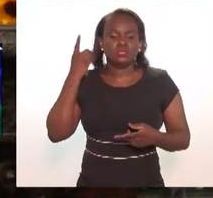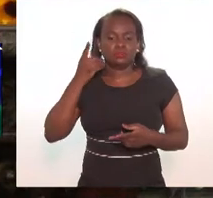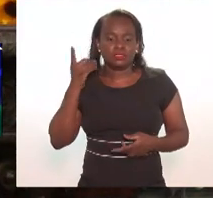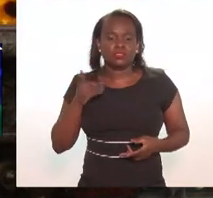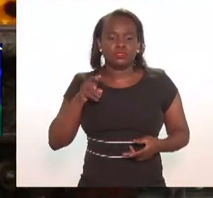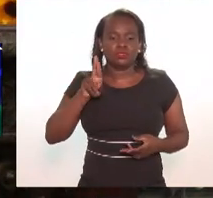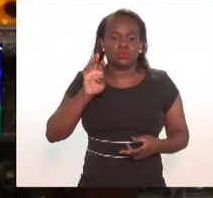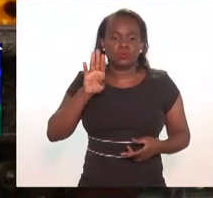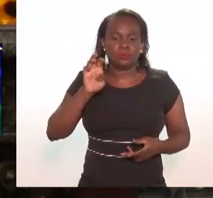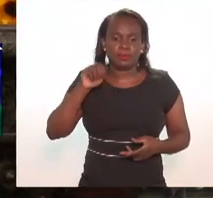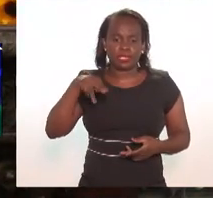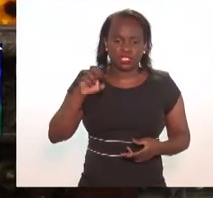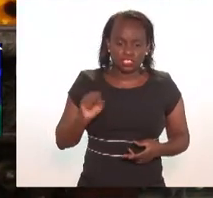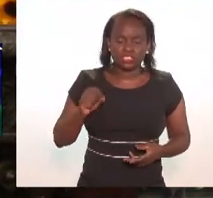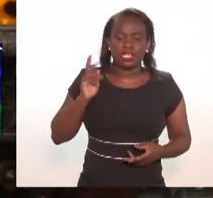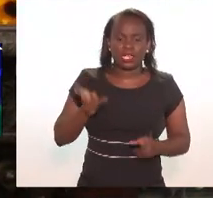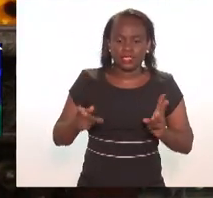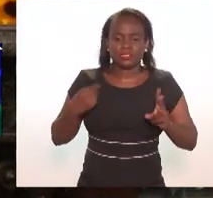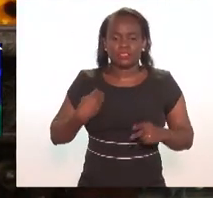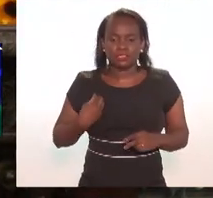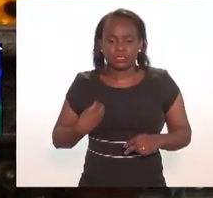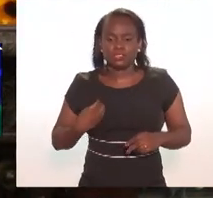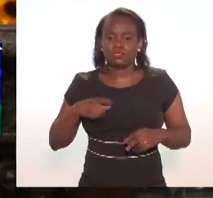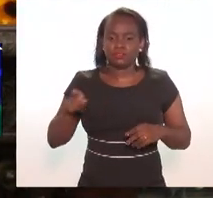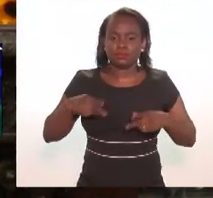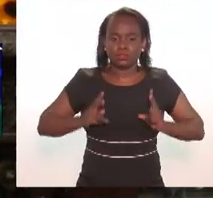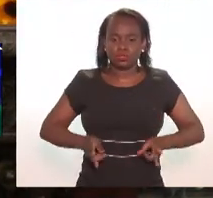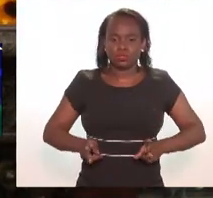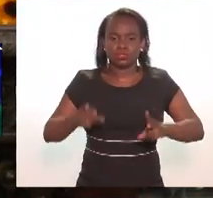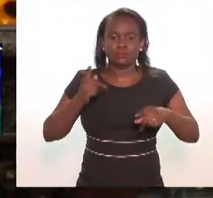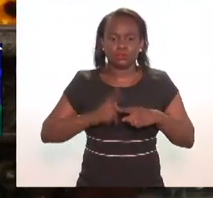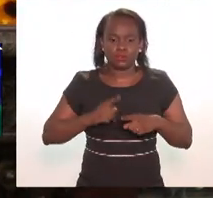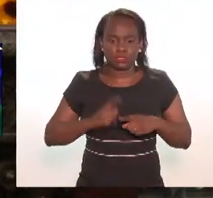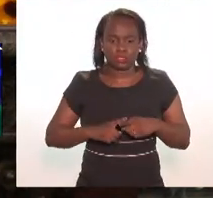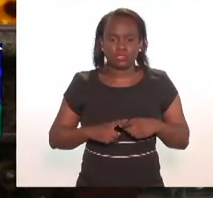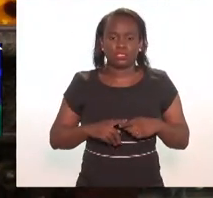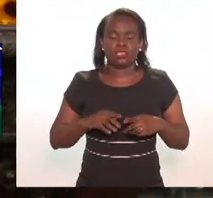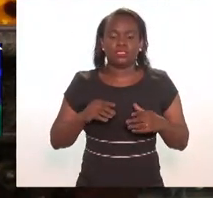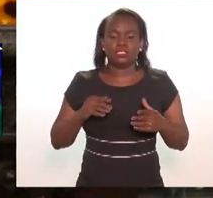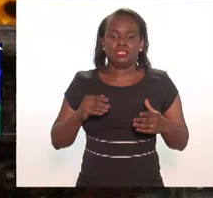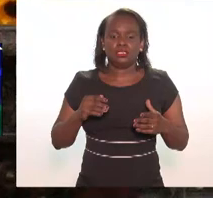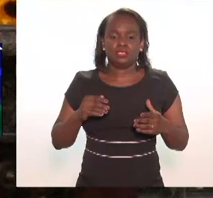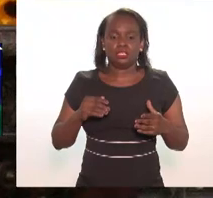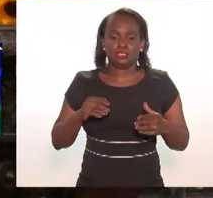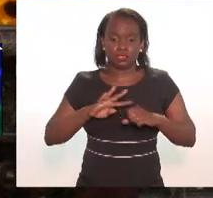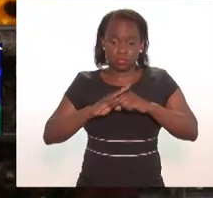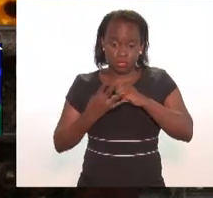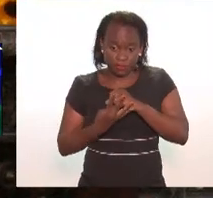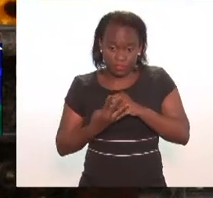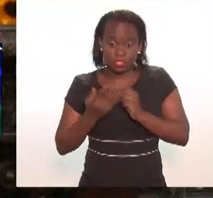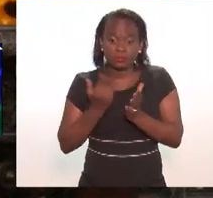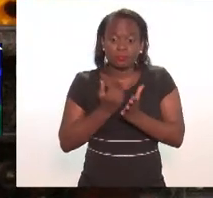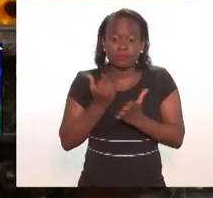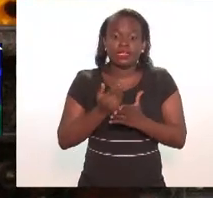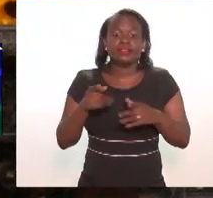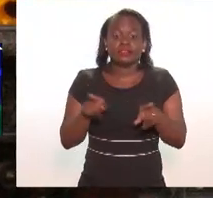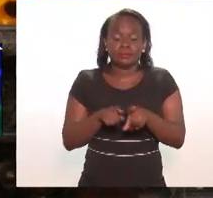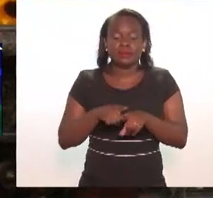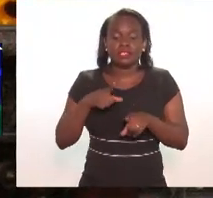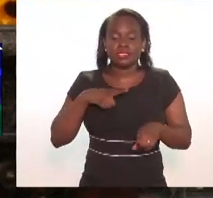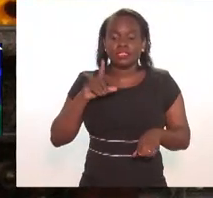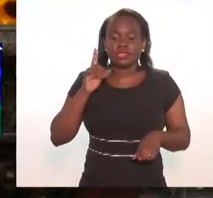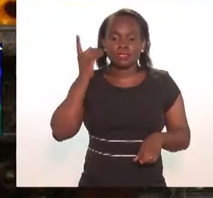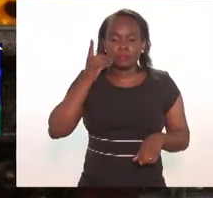deputado Rubens Montempo, que ainda está aí. Vamos seguindo, porque para além do coronavírus, nós temos o deputado